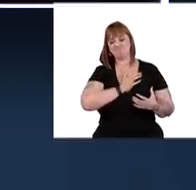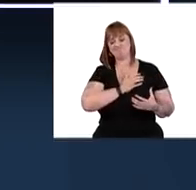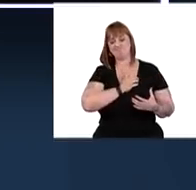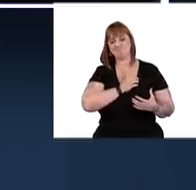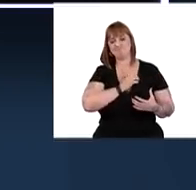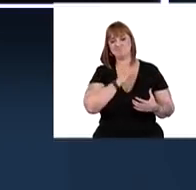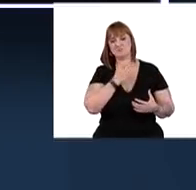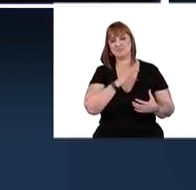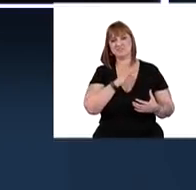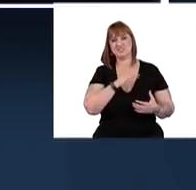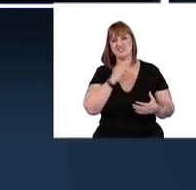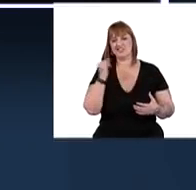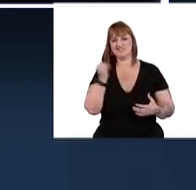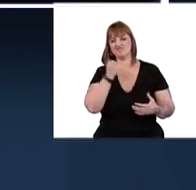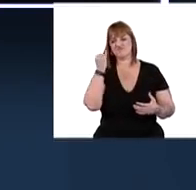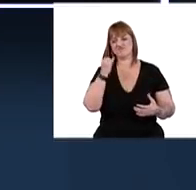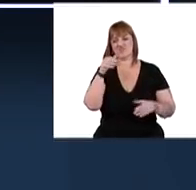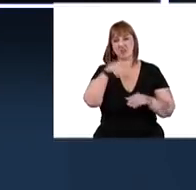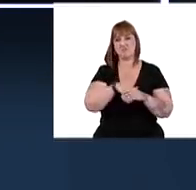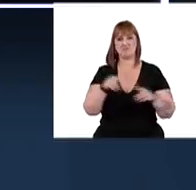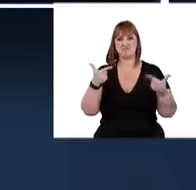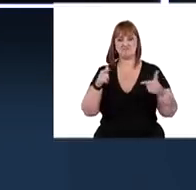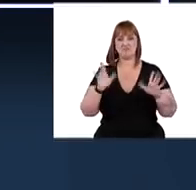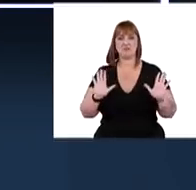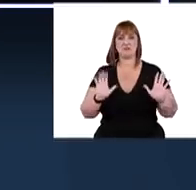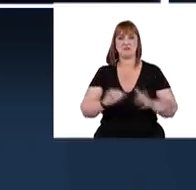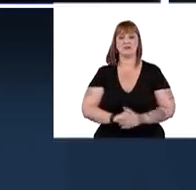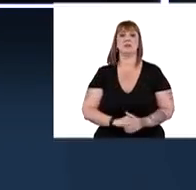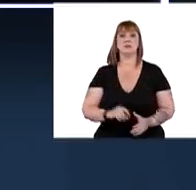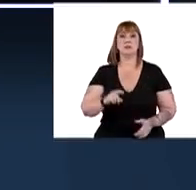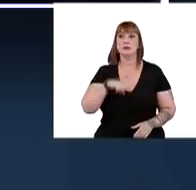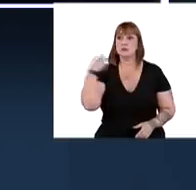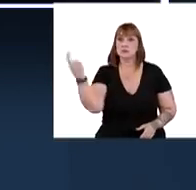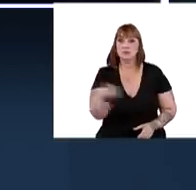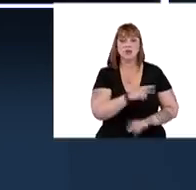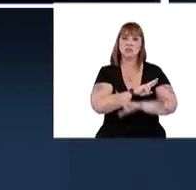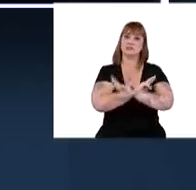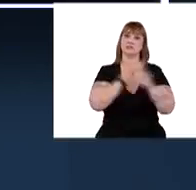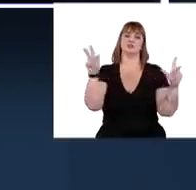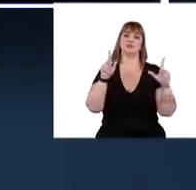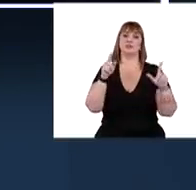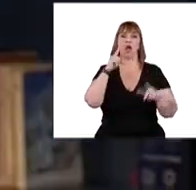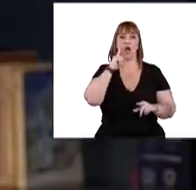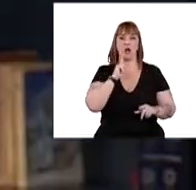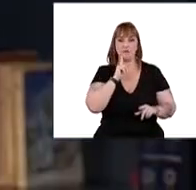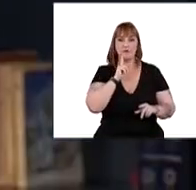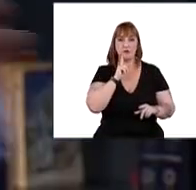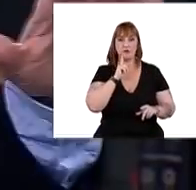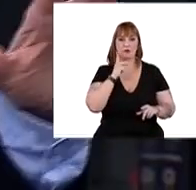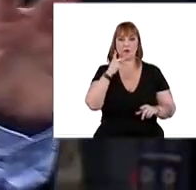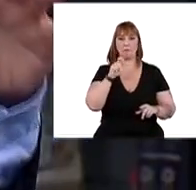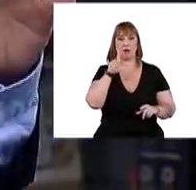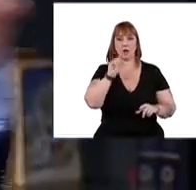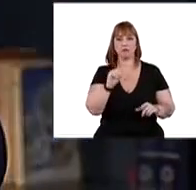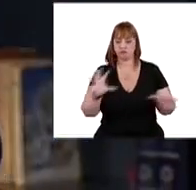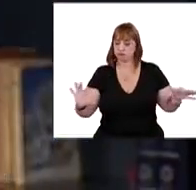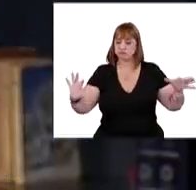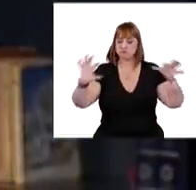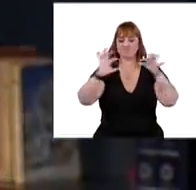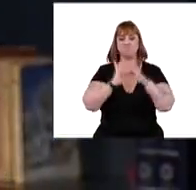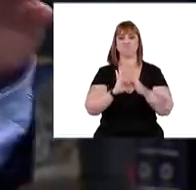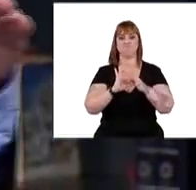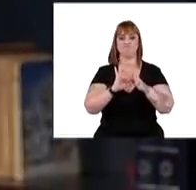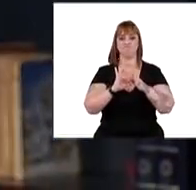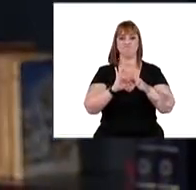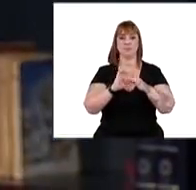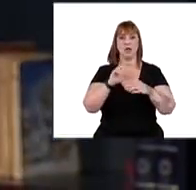e dizendo, não vale mais a pena. Gente, nós somos diferenciados. Álvaro Dias e Paulo Rabelo é uma chapa